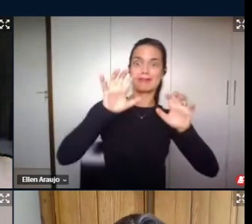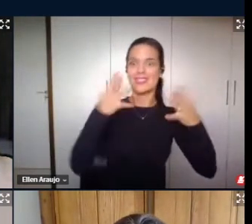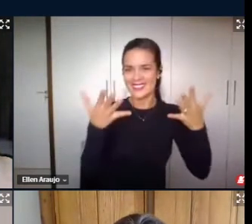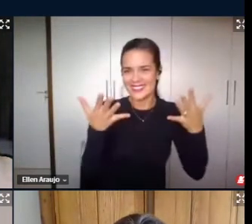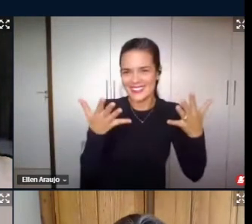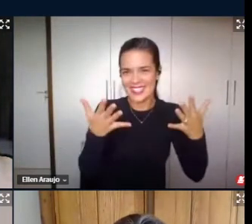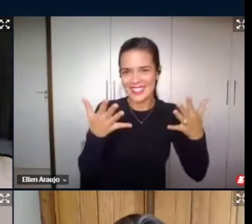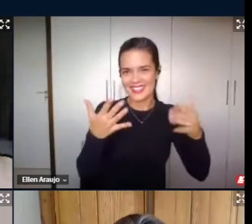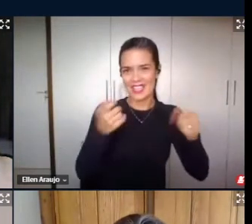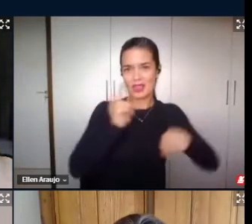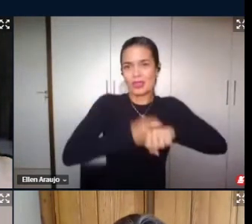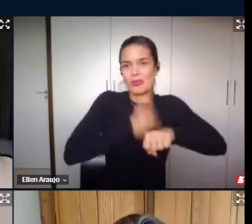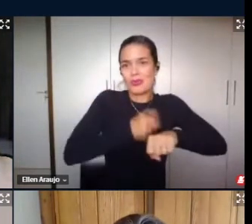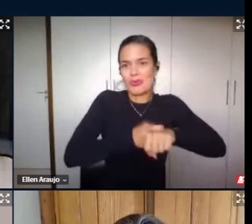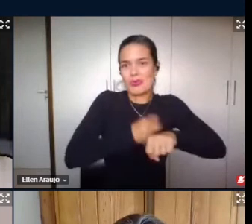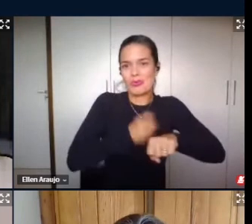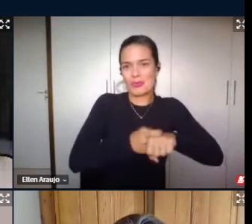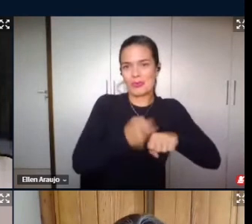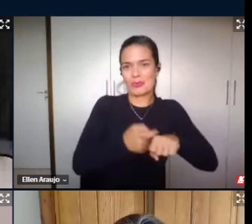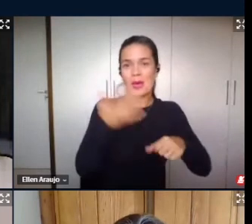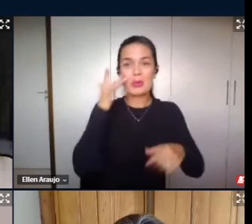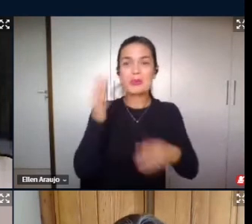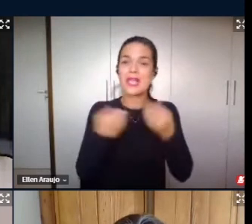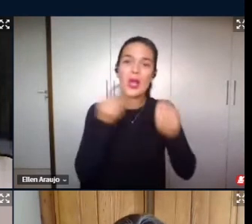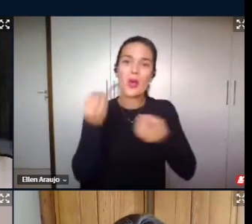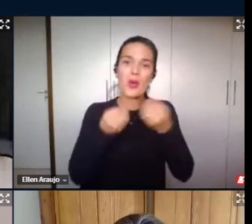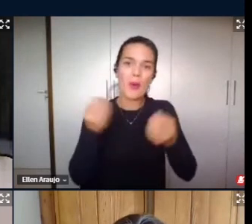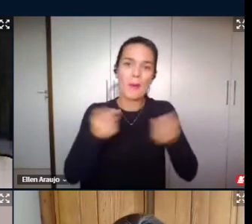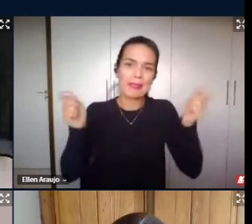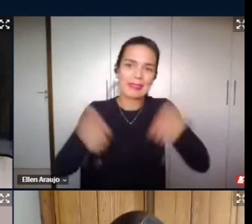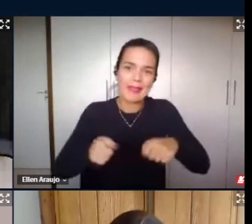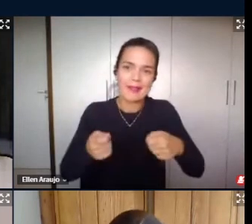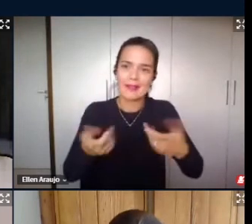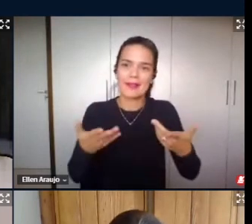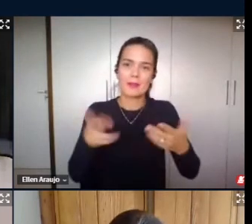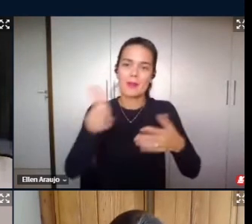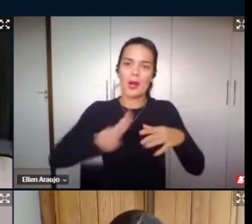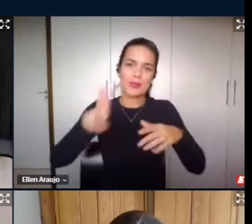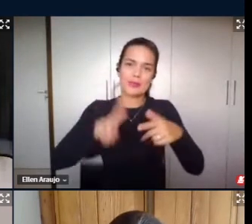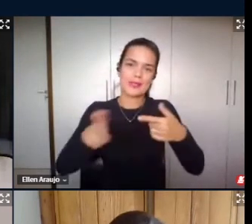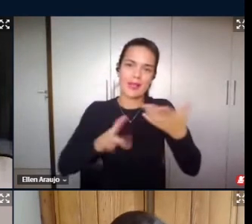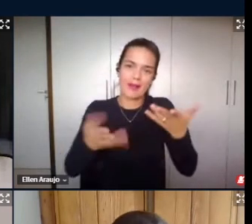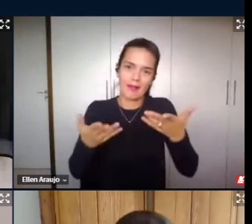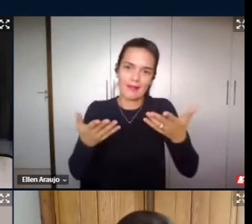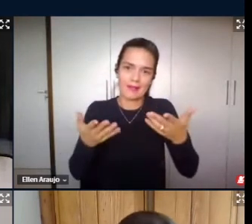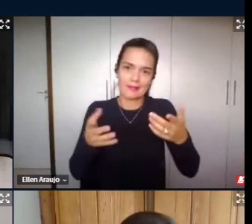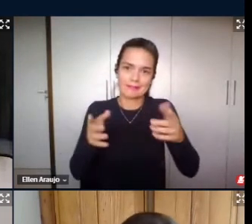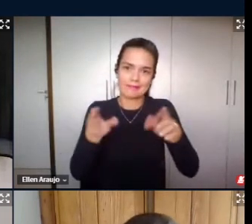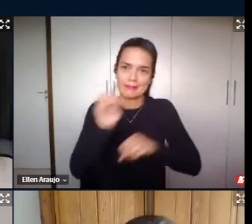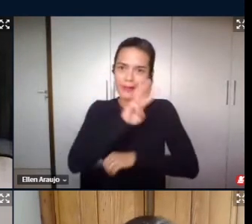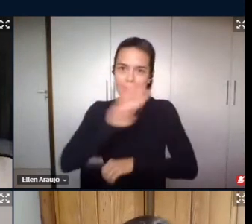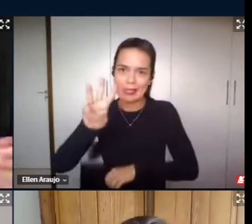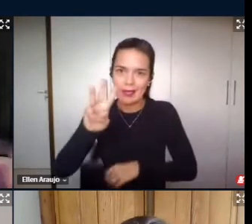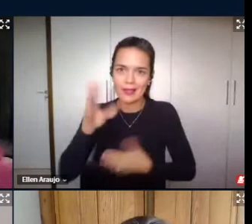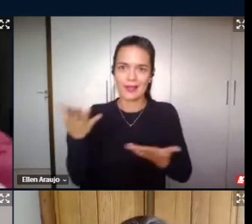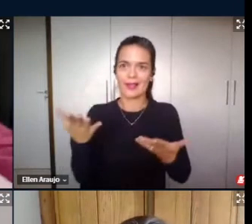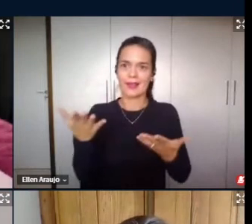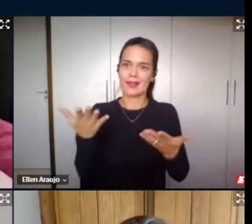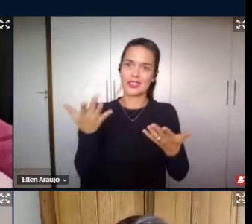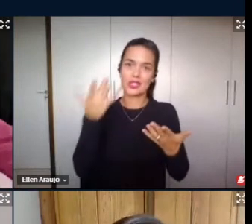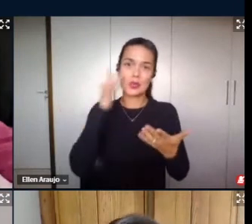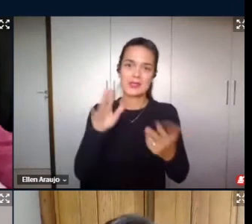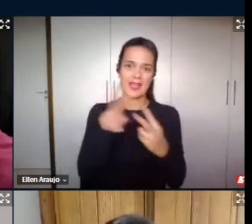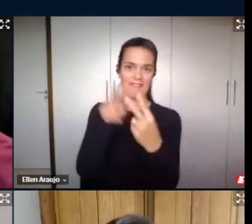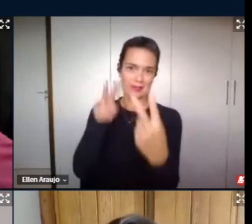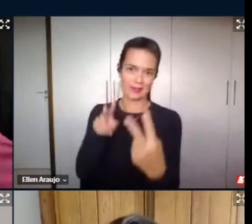poderia fazer isso de uma outra forma nesse tempo de remoto, né? Talvez você mesmo, como